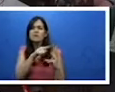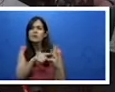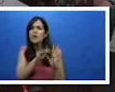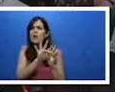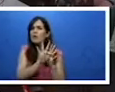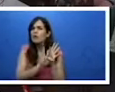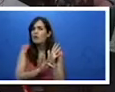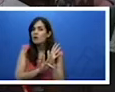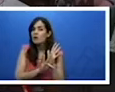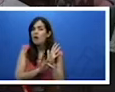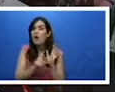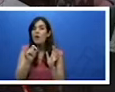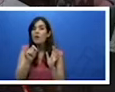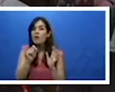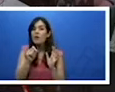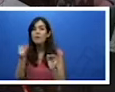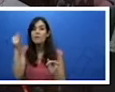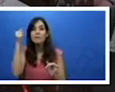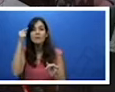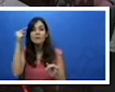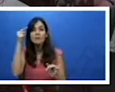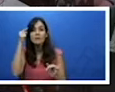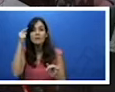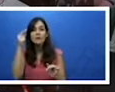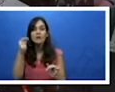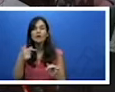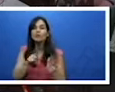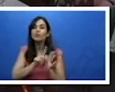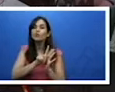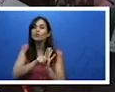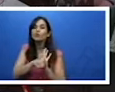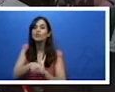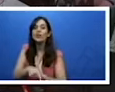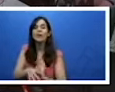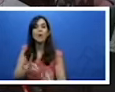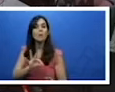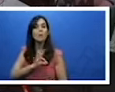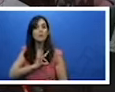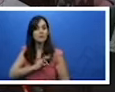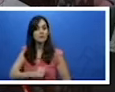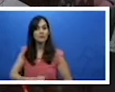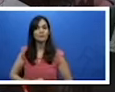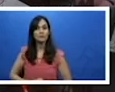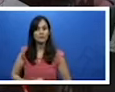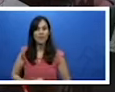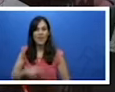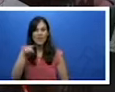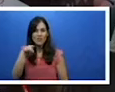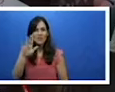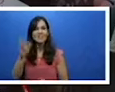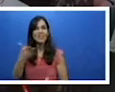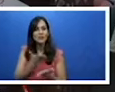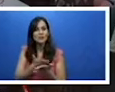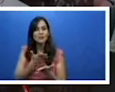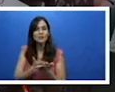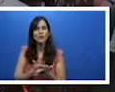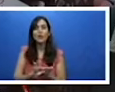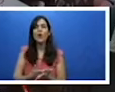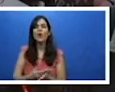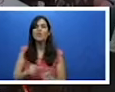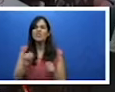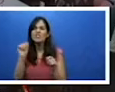todos nessa linha de pensamento, nesse gênero policial. Você já estudou e produziu esse